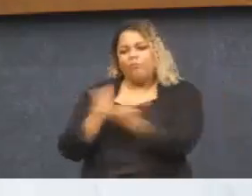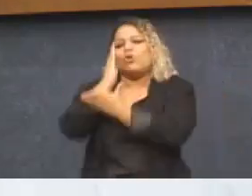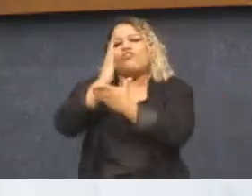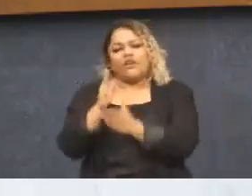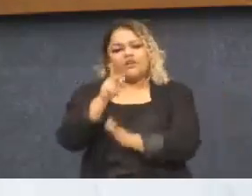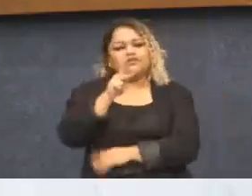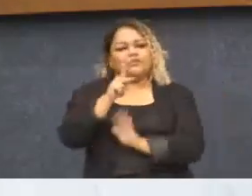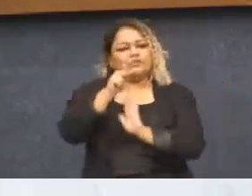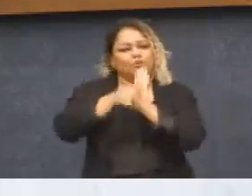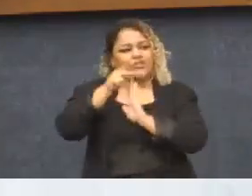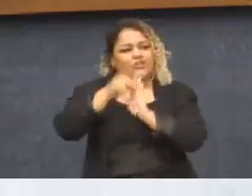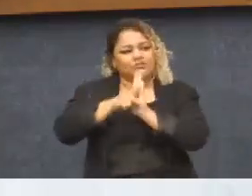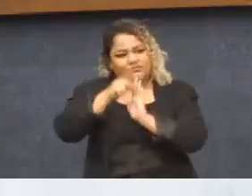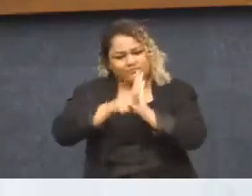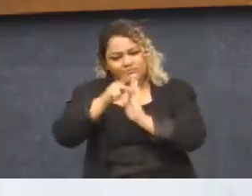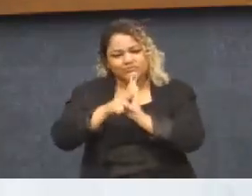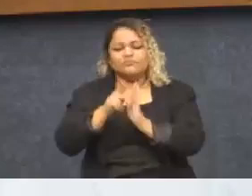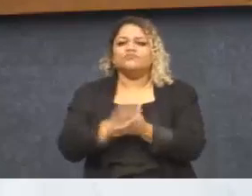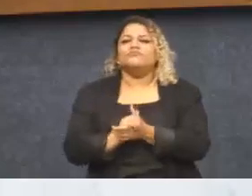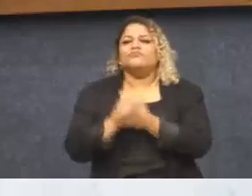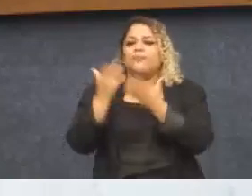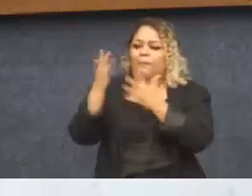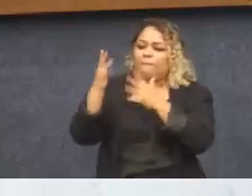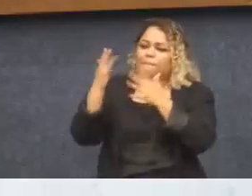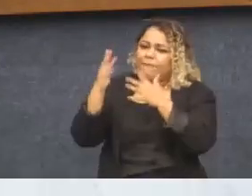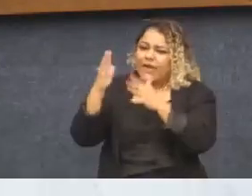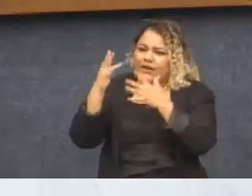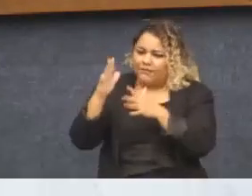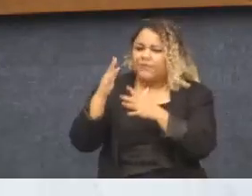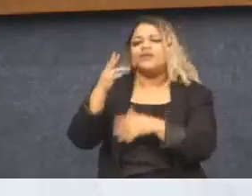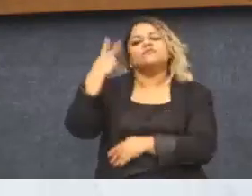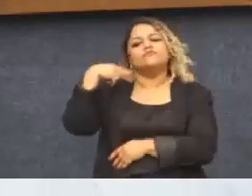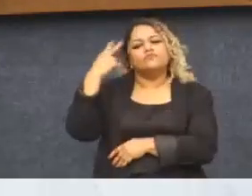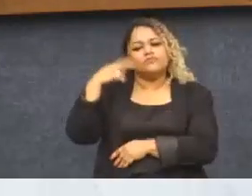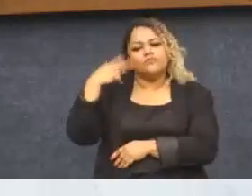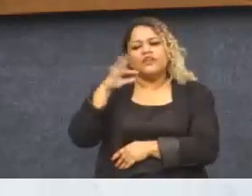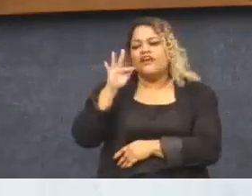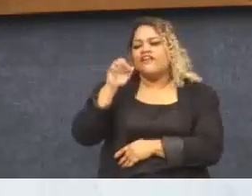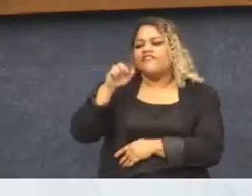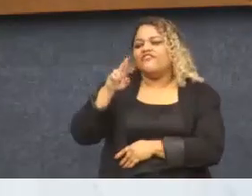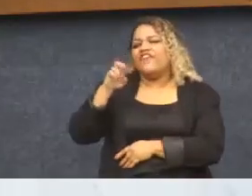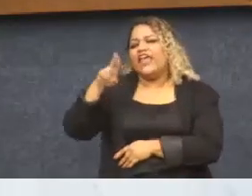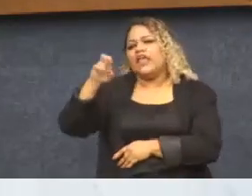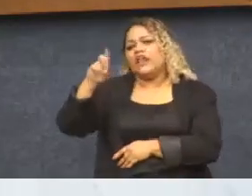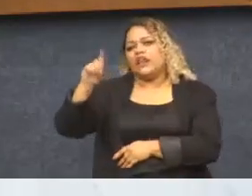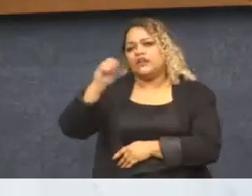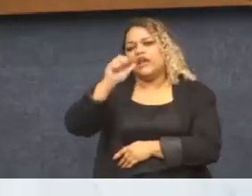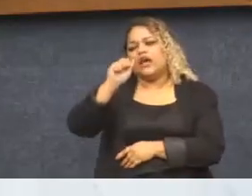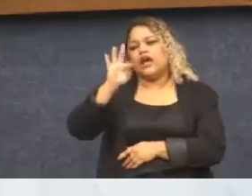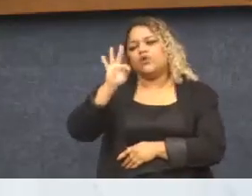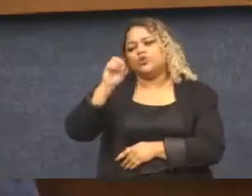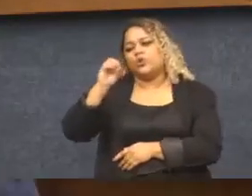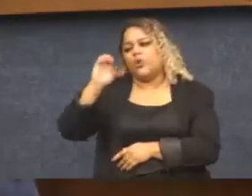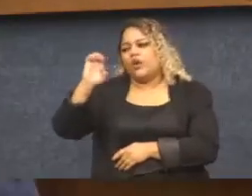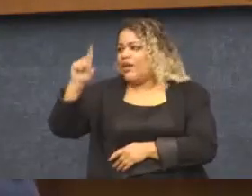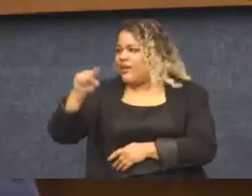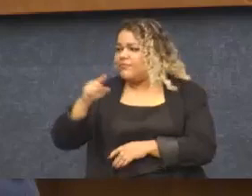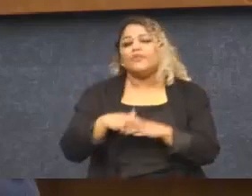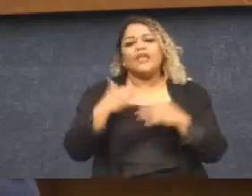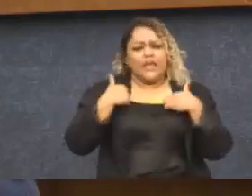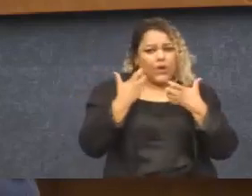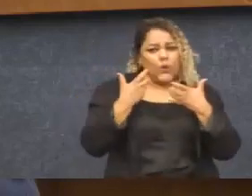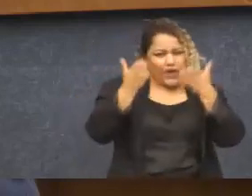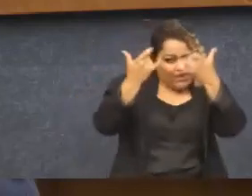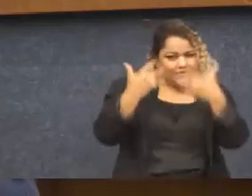aprovado o projeto. Parabéns, vereadora Fernanda Pereira Altué. Eu queria fazer declaração de